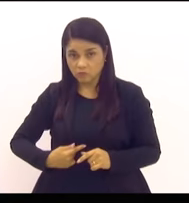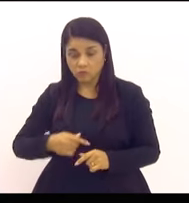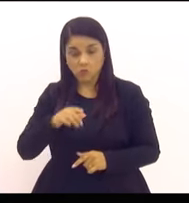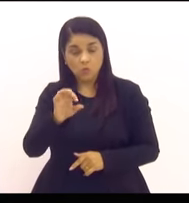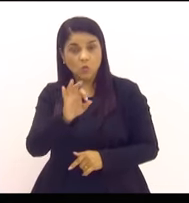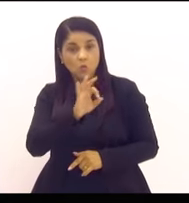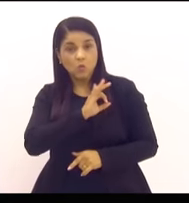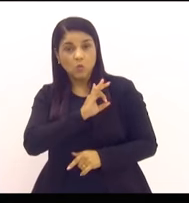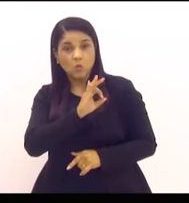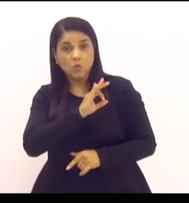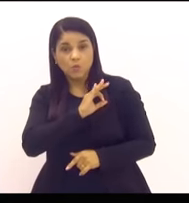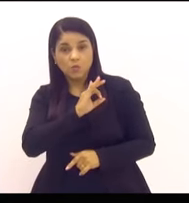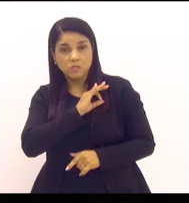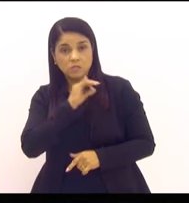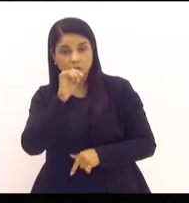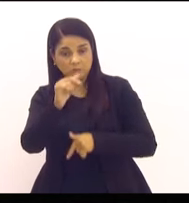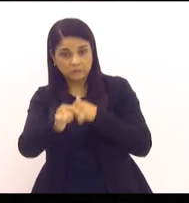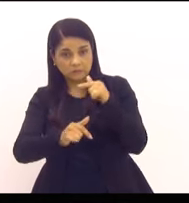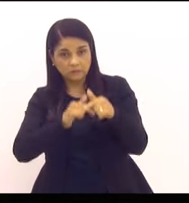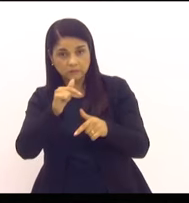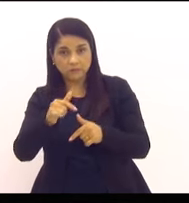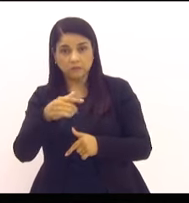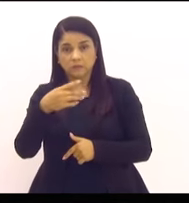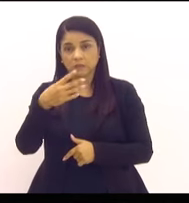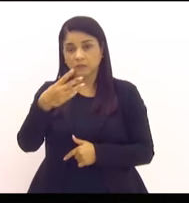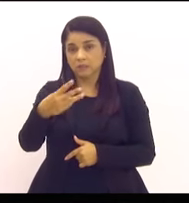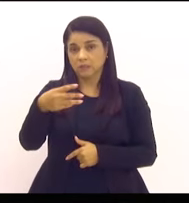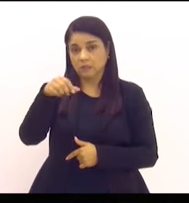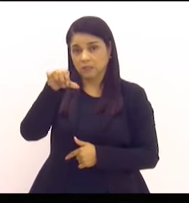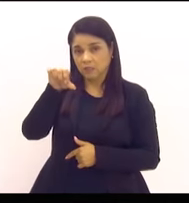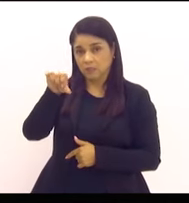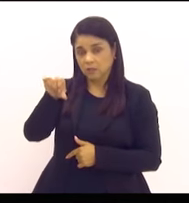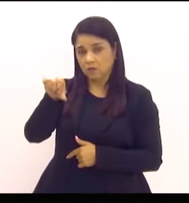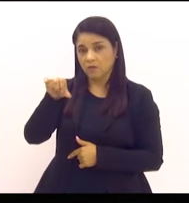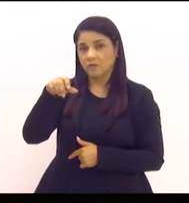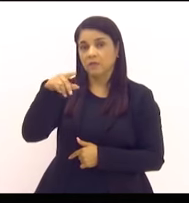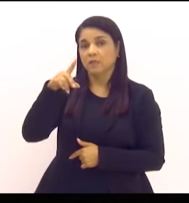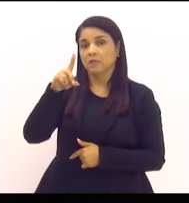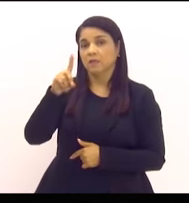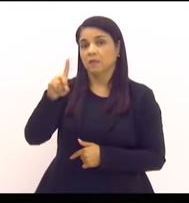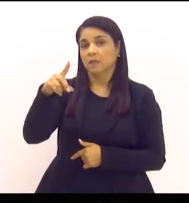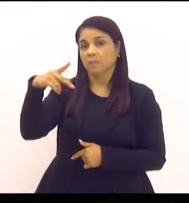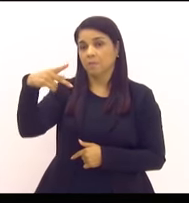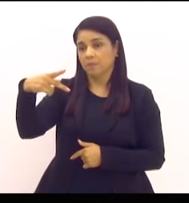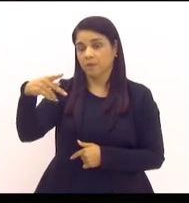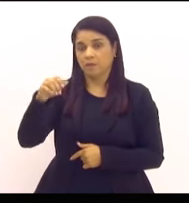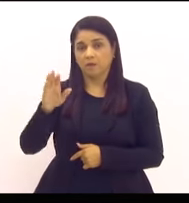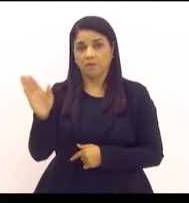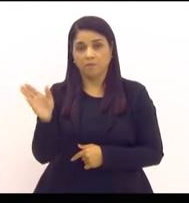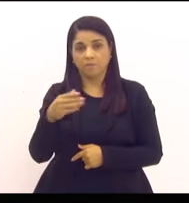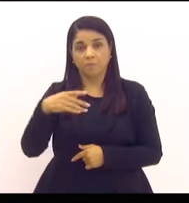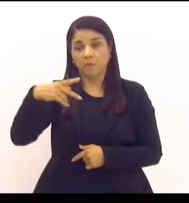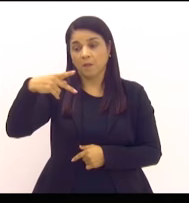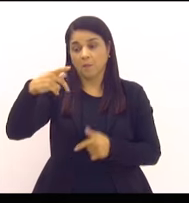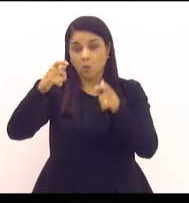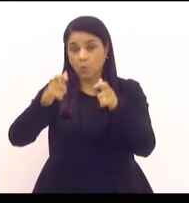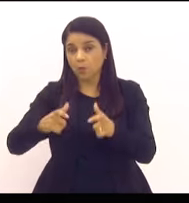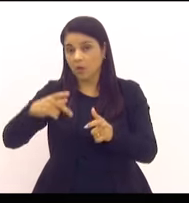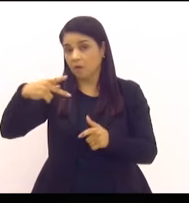no plantão, na 39DP Pavuna, que eu lhe aconselho a visitar,